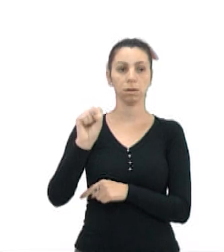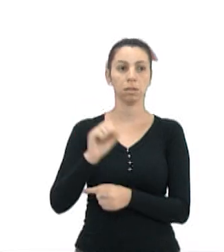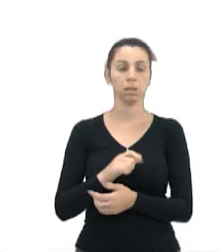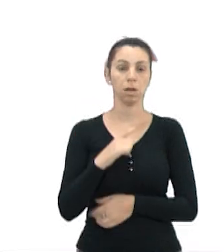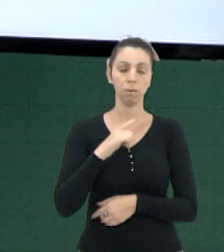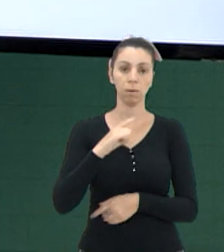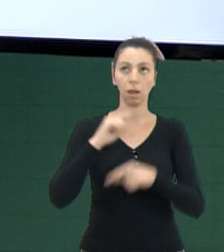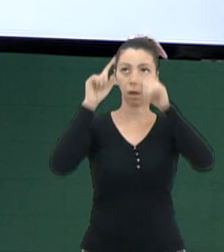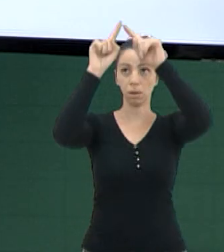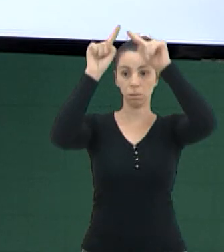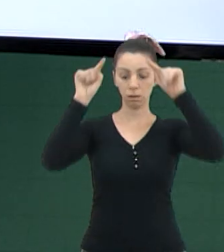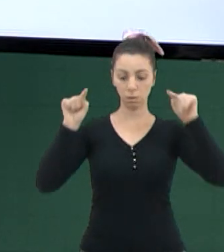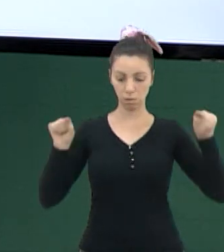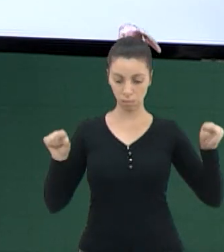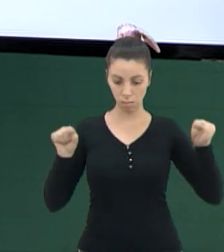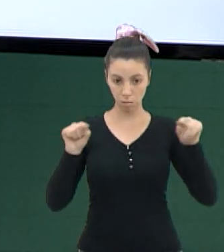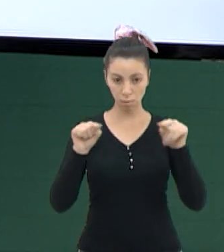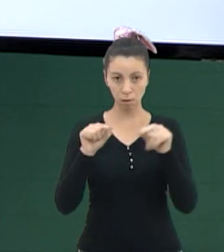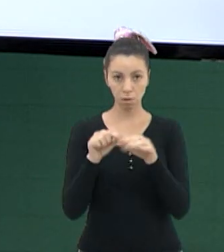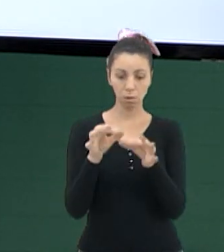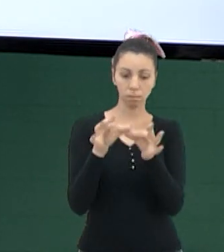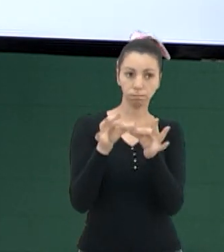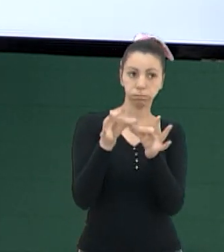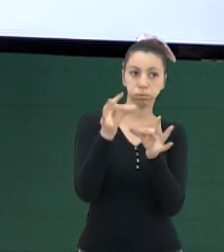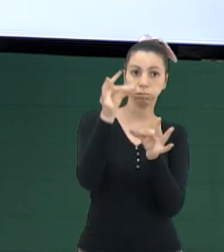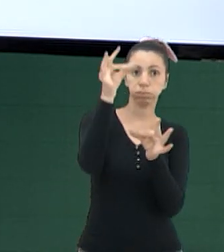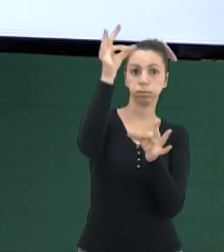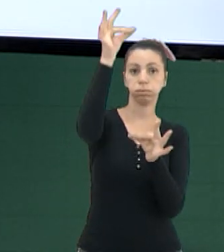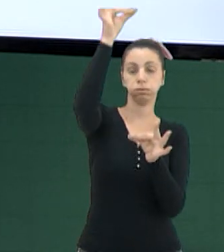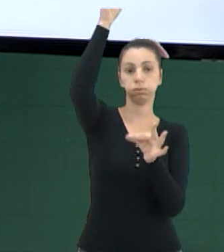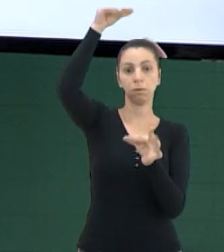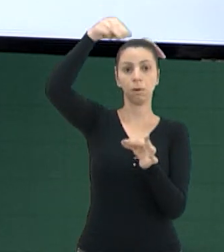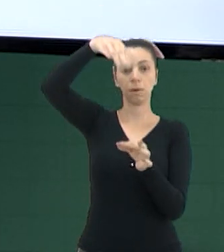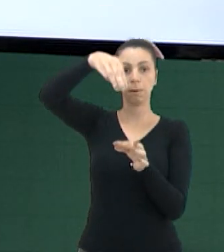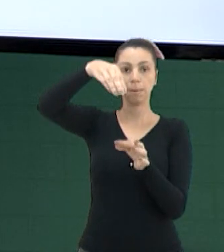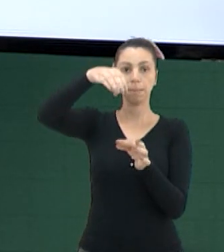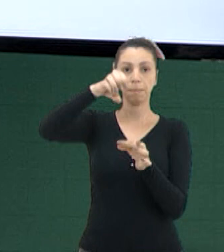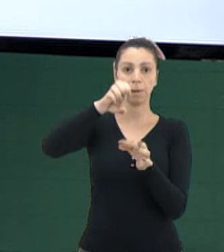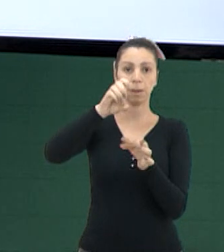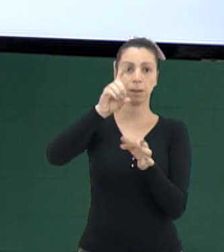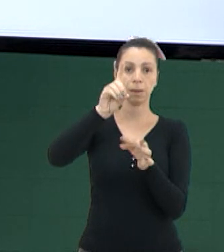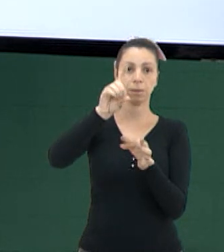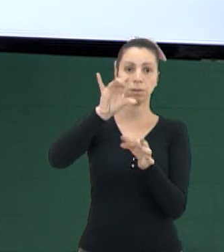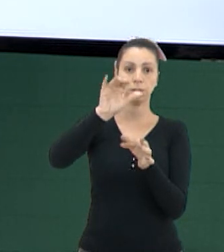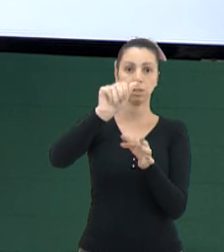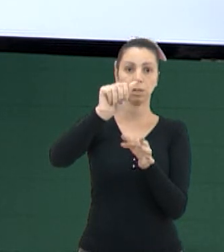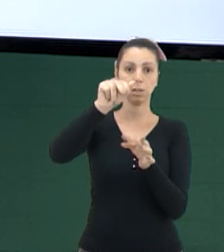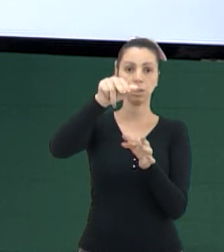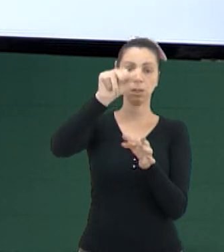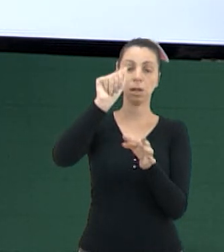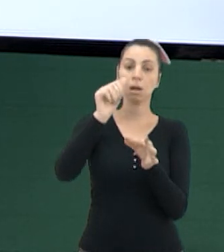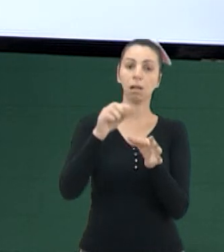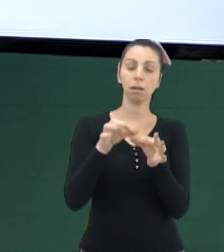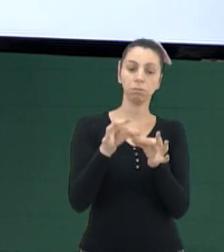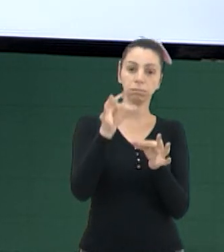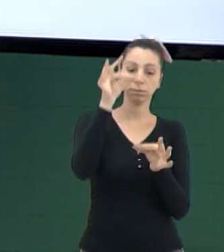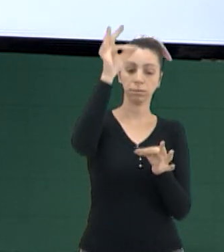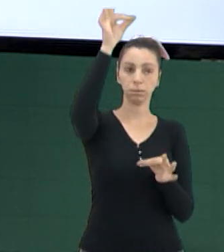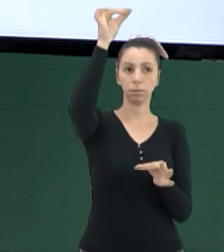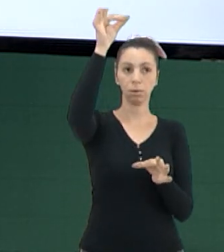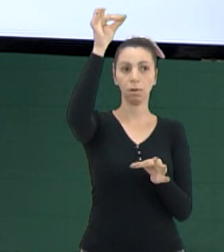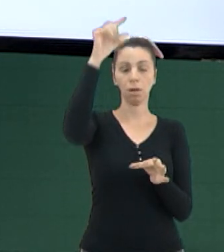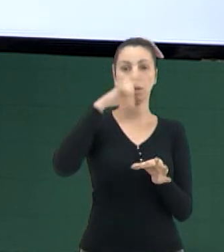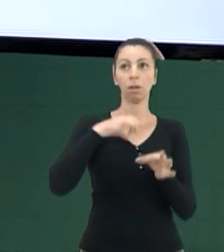triângulo com a mediana. A partir do momento que eu tracei a mediana, eu tenho dois lados iguais. Eu quero saber o valor